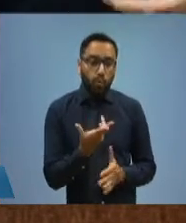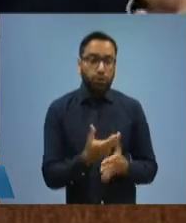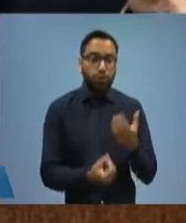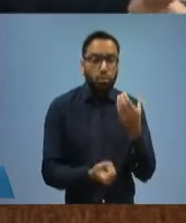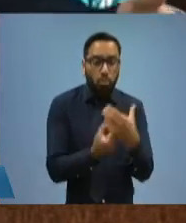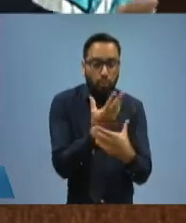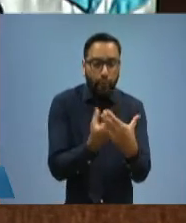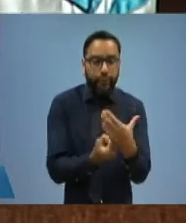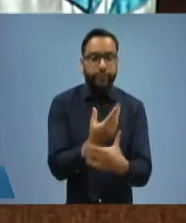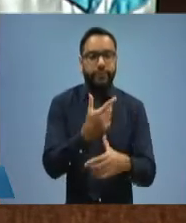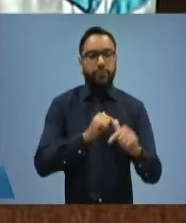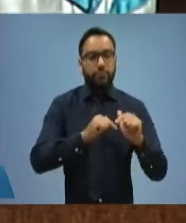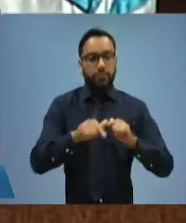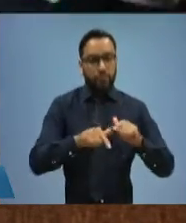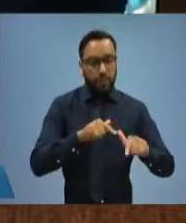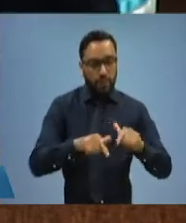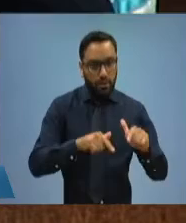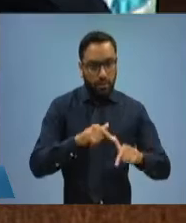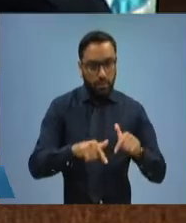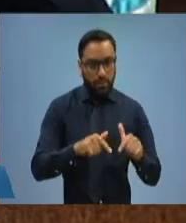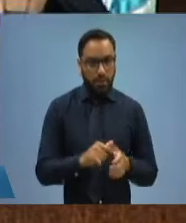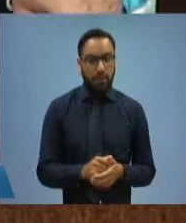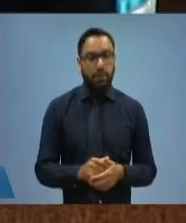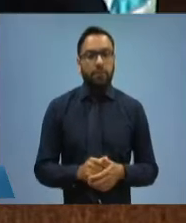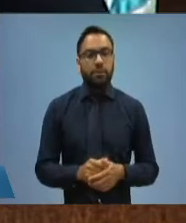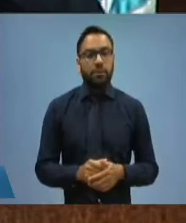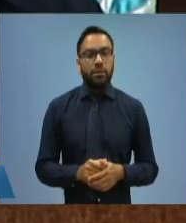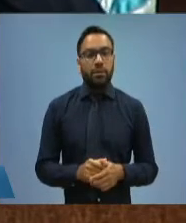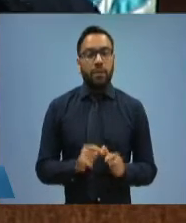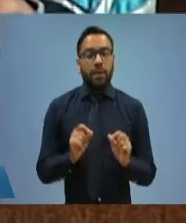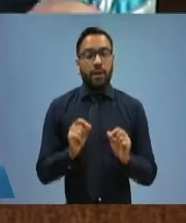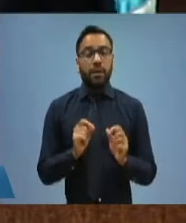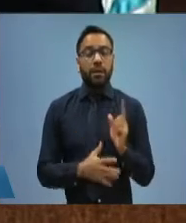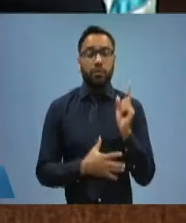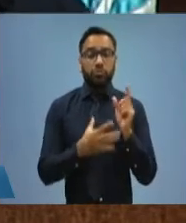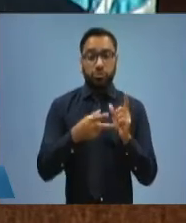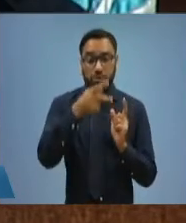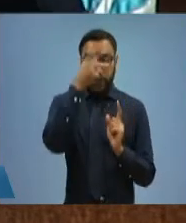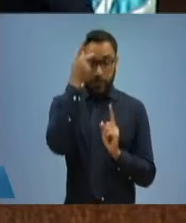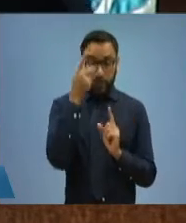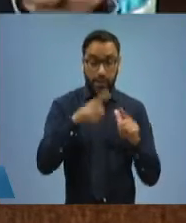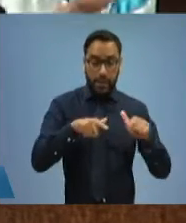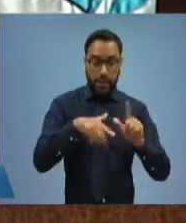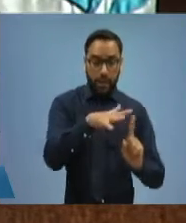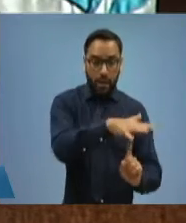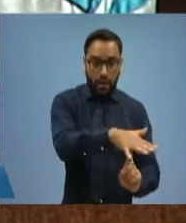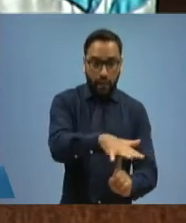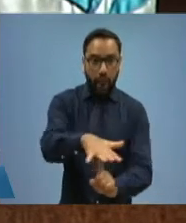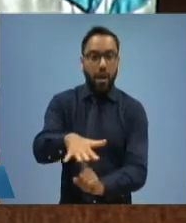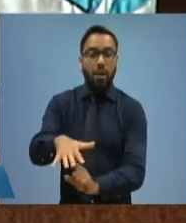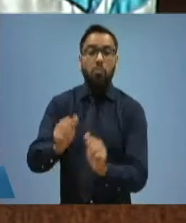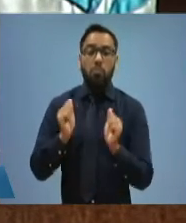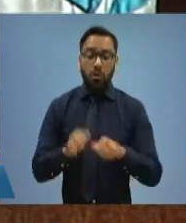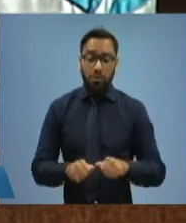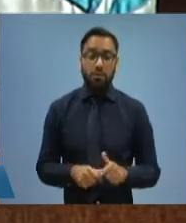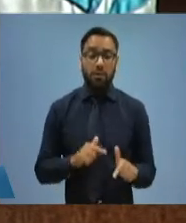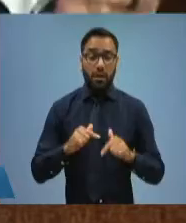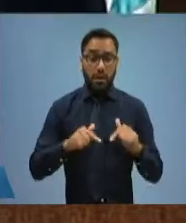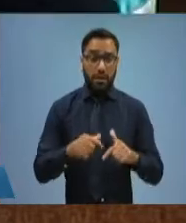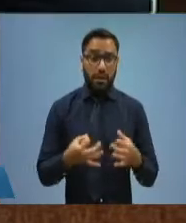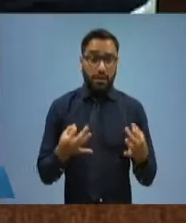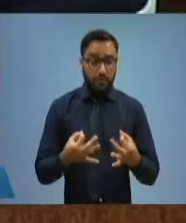do próprio trabalho dos empreendimentos, para que esses feirantes e esses empreendimentos consigam executar suas atividades.